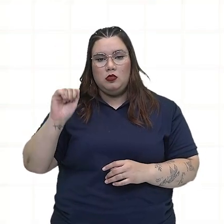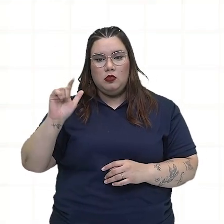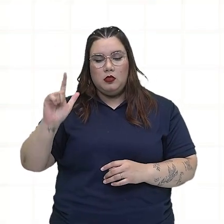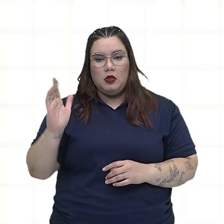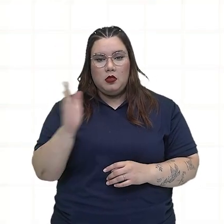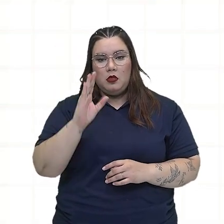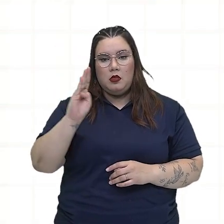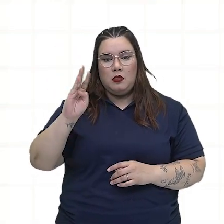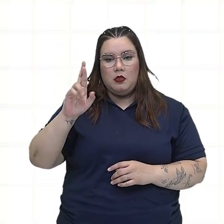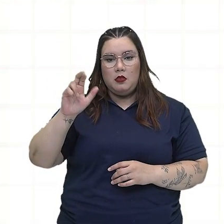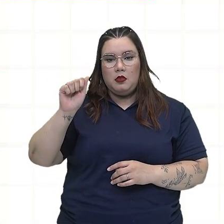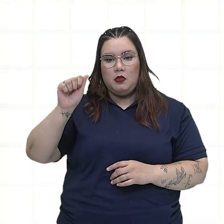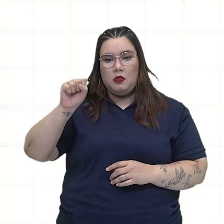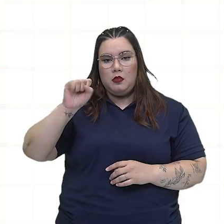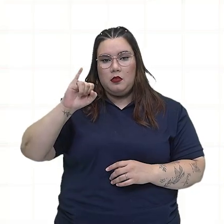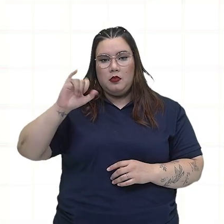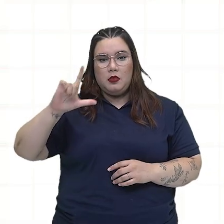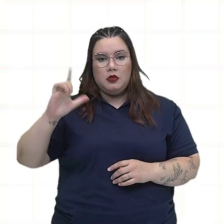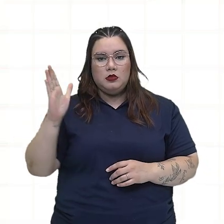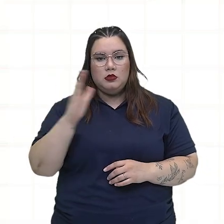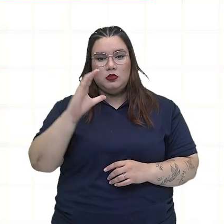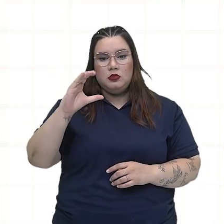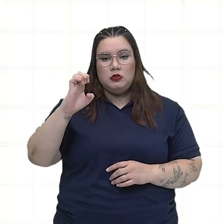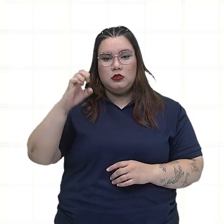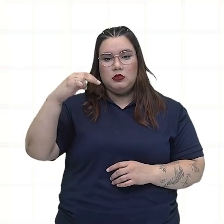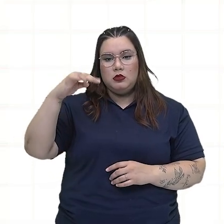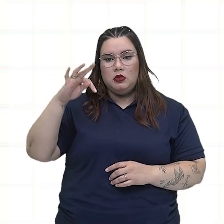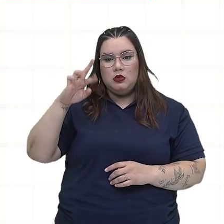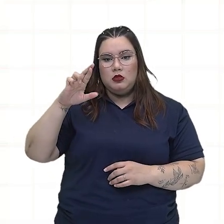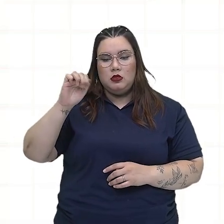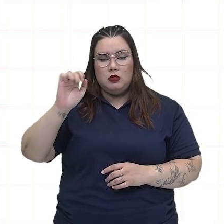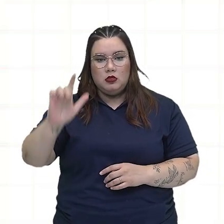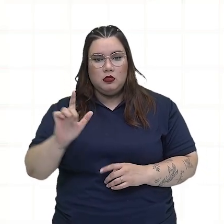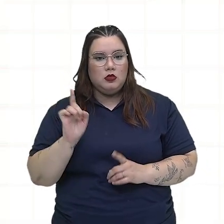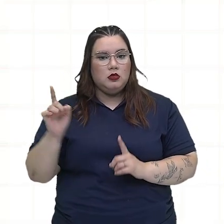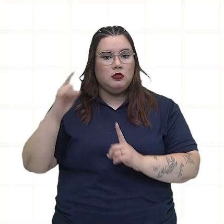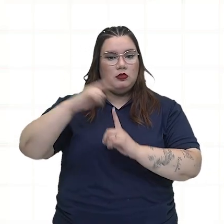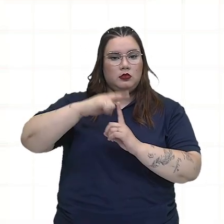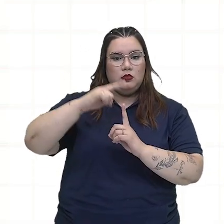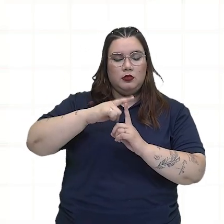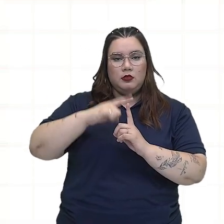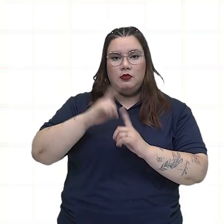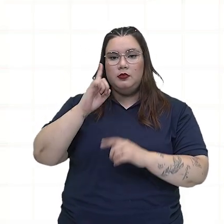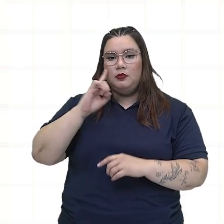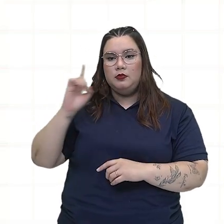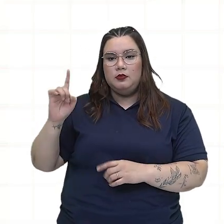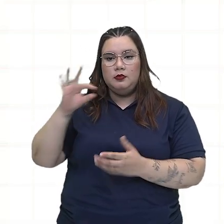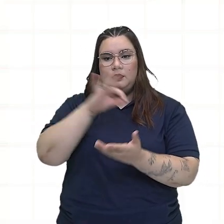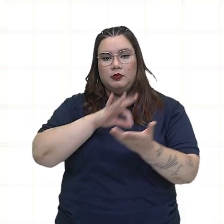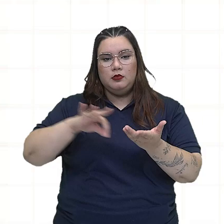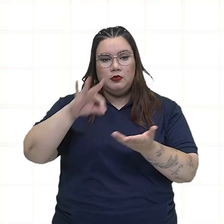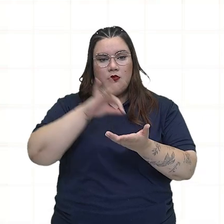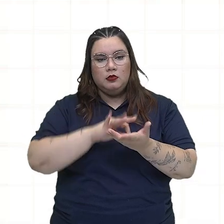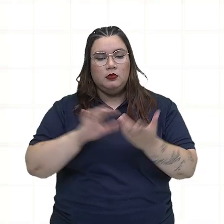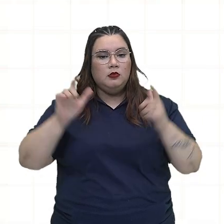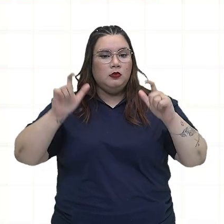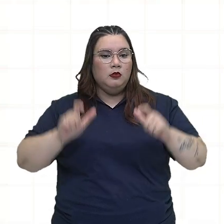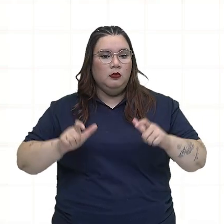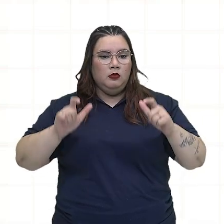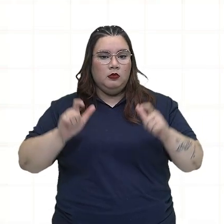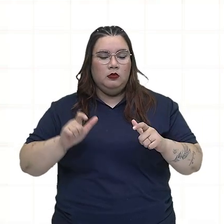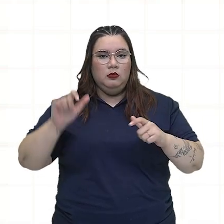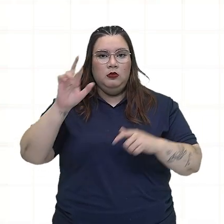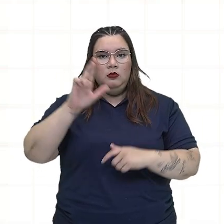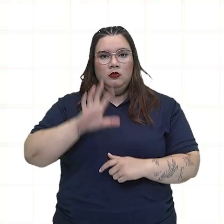Central. Observem a área de abrangência desse tipo climático no nosso mapa,